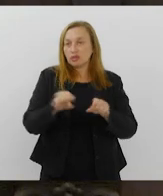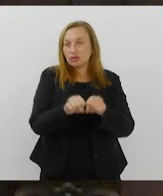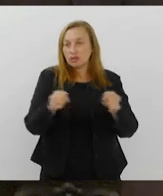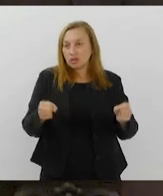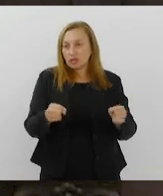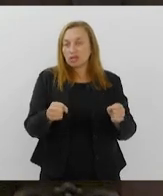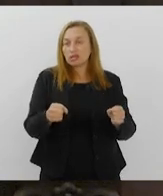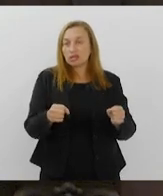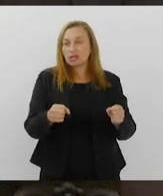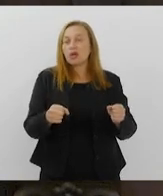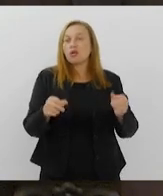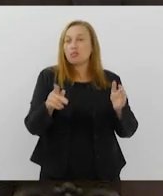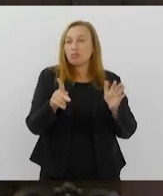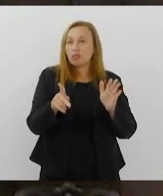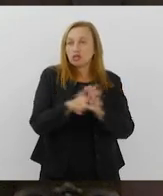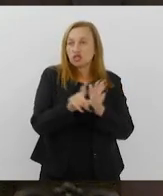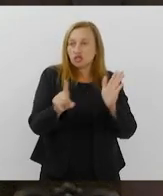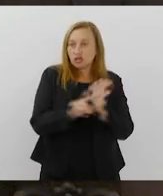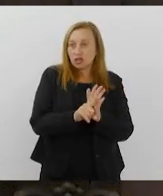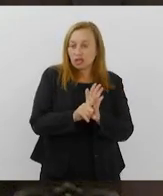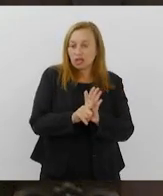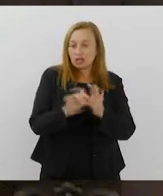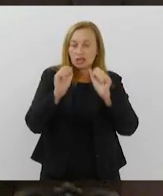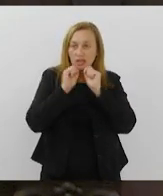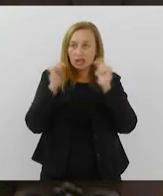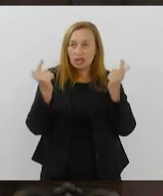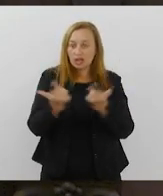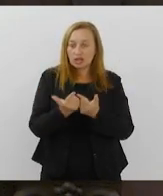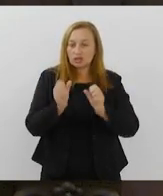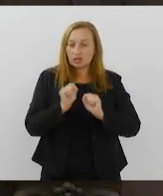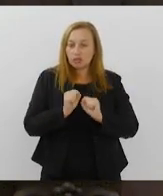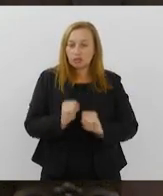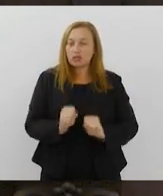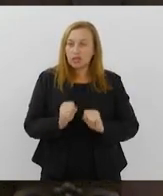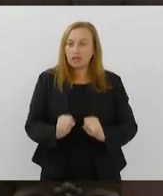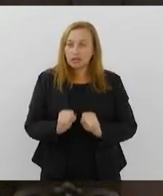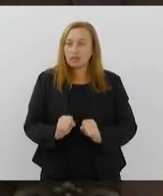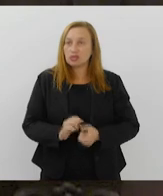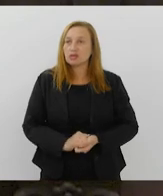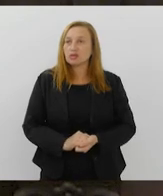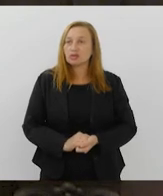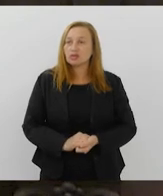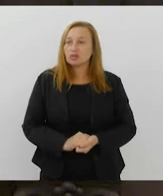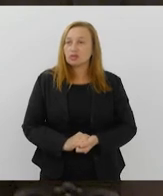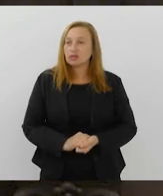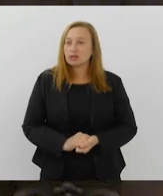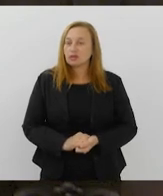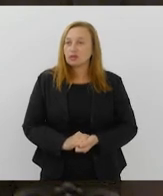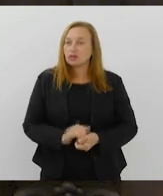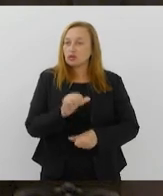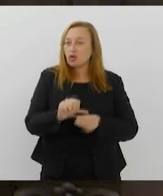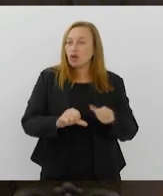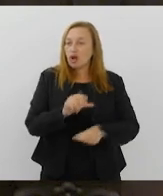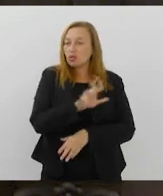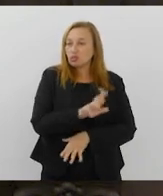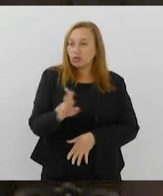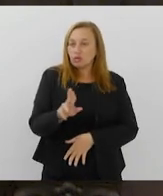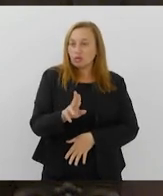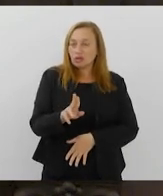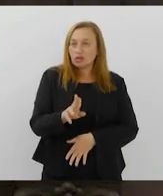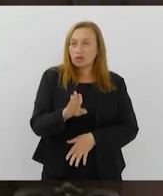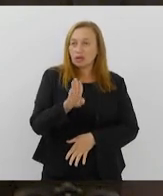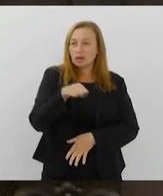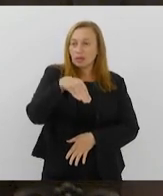um projeto de lei para que pudéssemos rebatizar o Maracanãzinho como